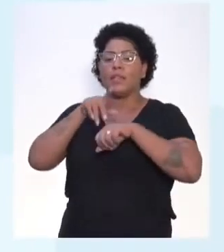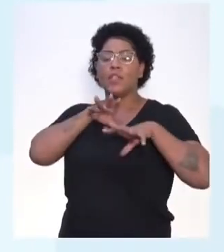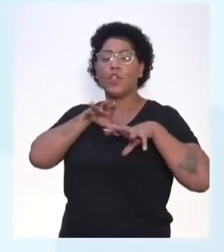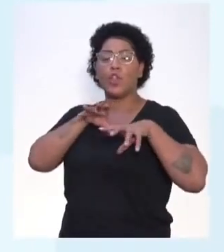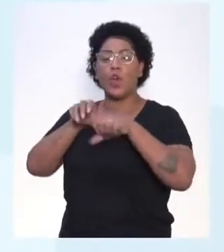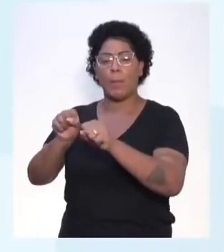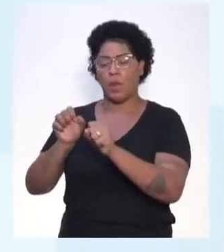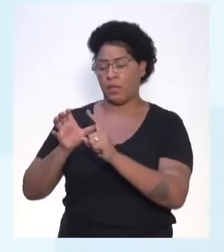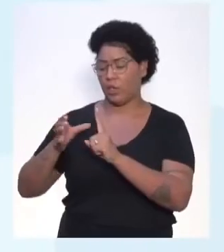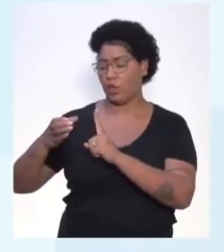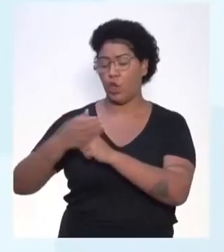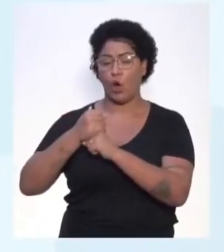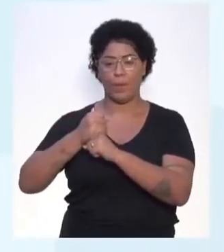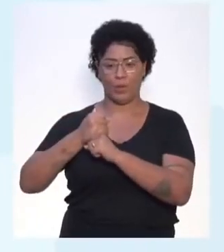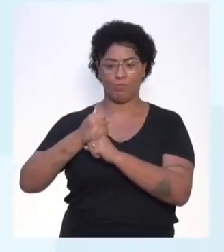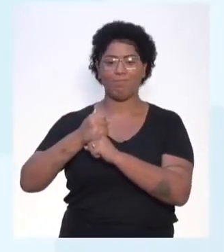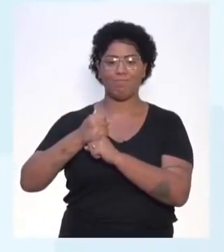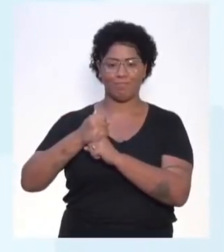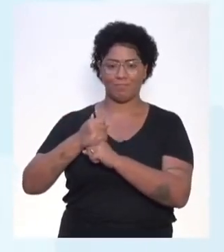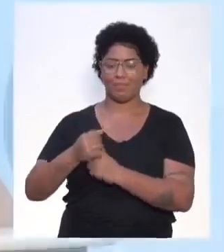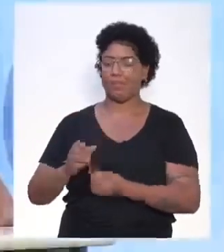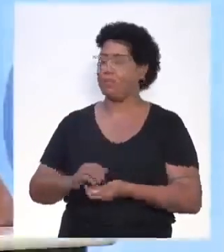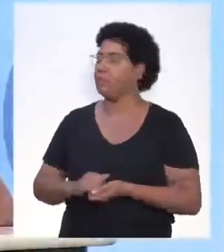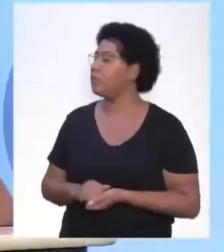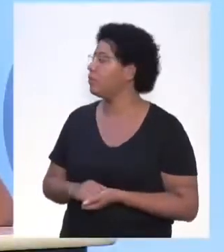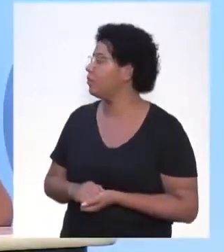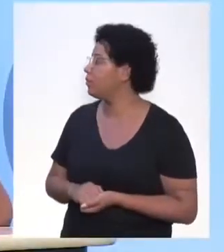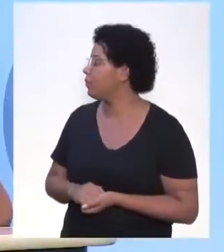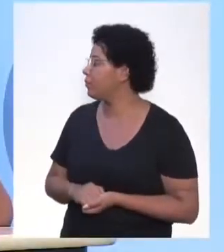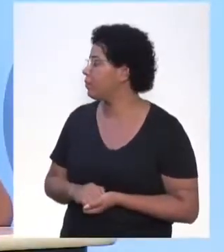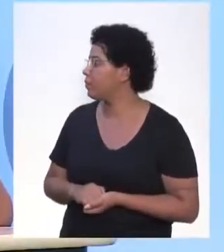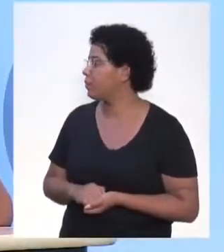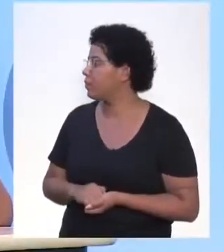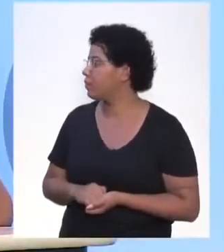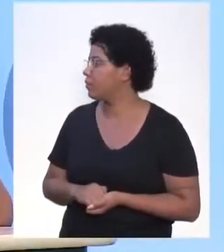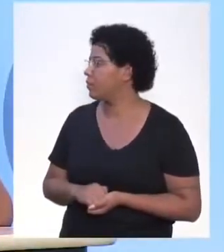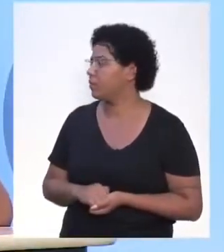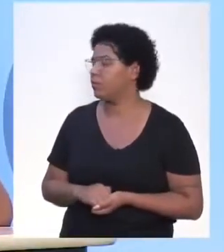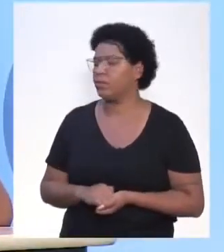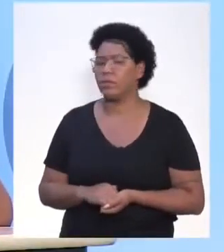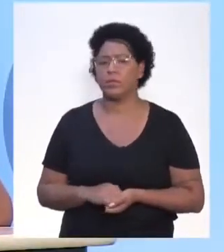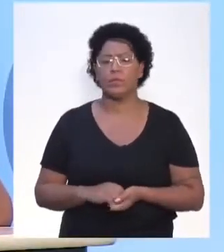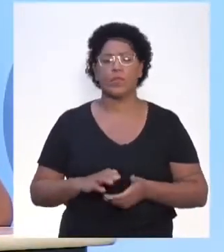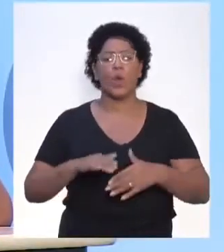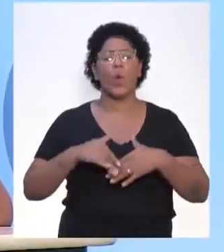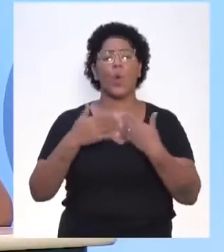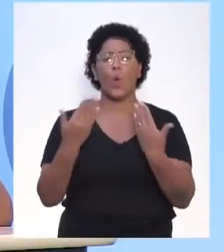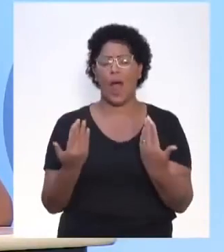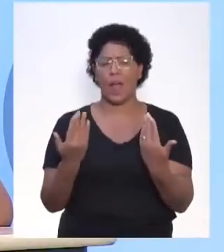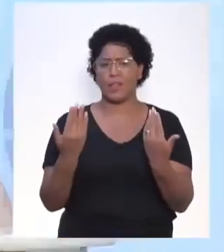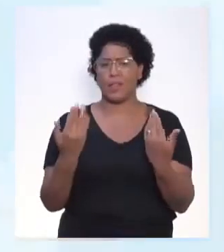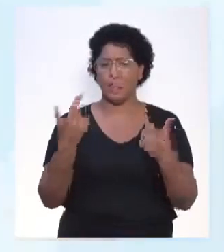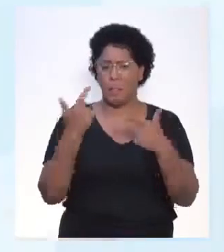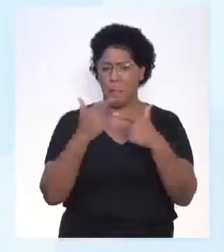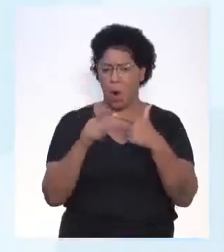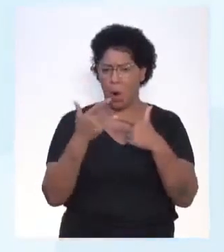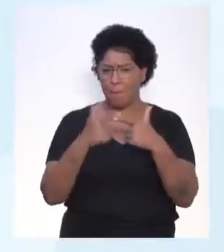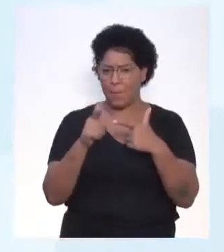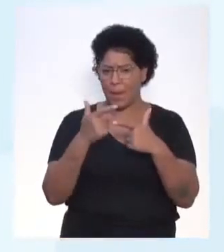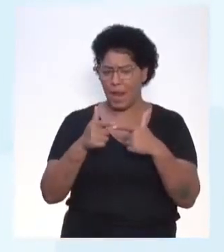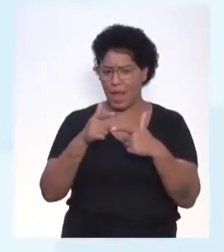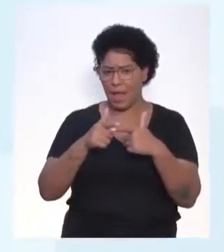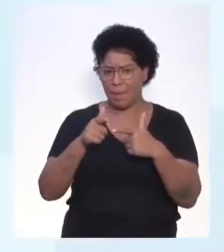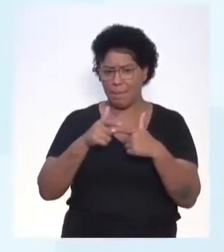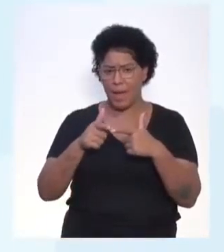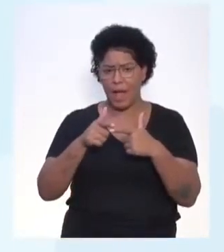base nessa análise inicial que nós acabamos de fazer, respondam. Quais problemas as